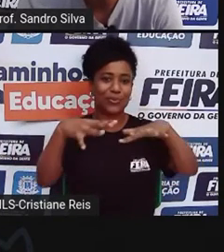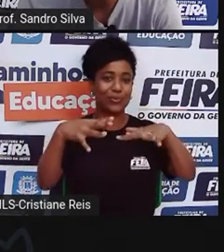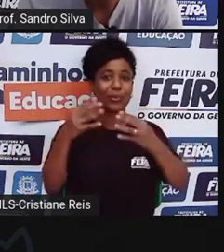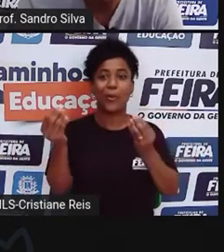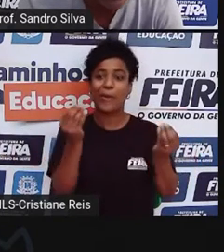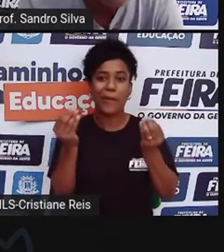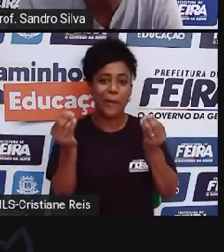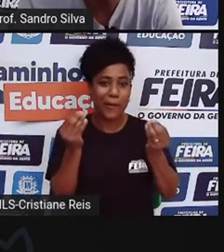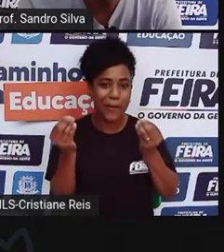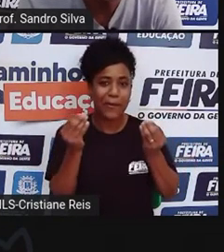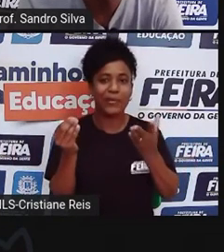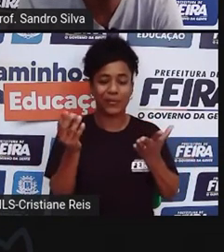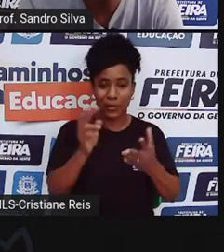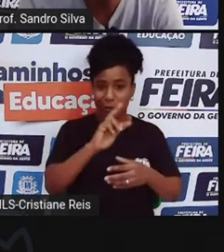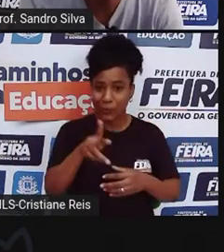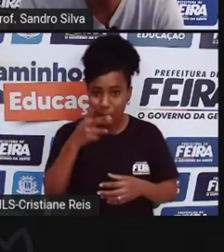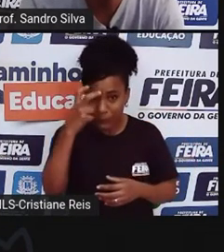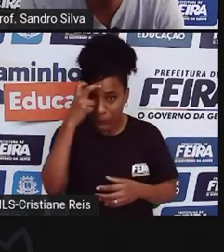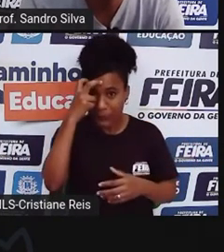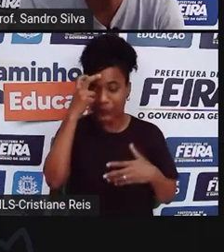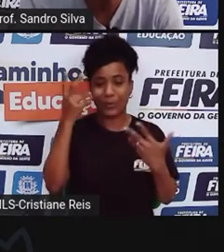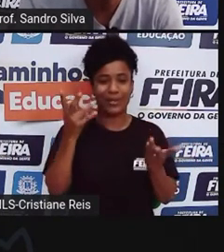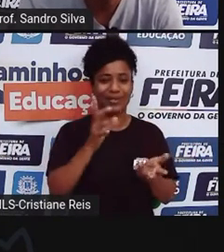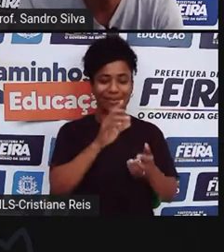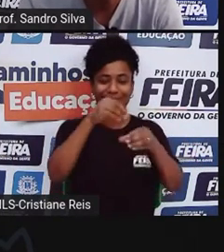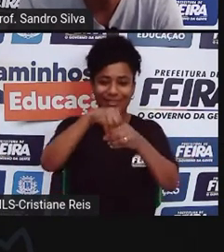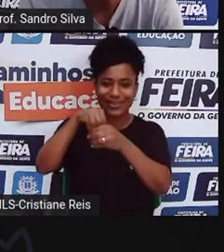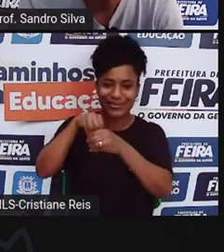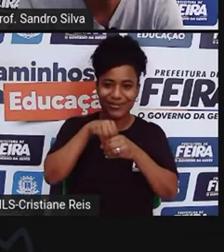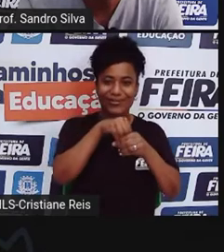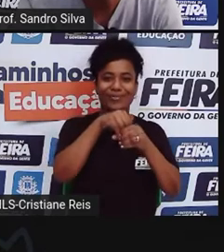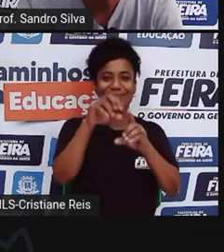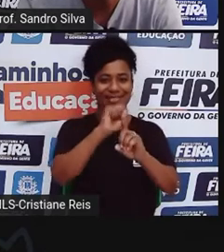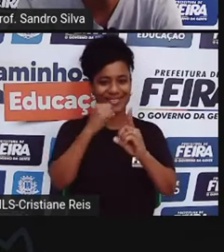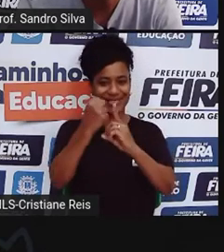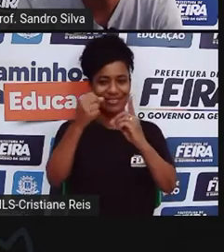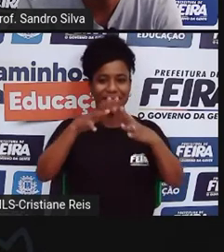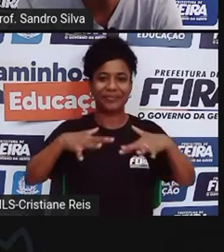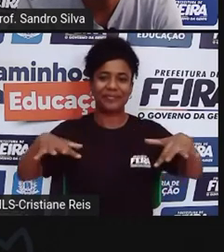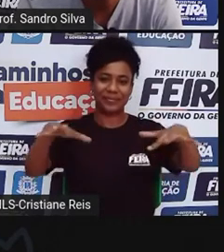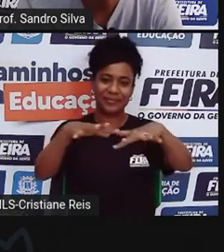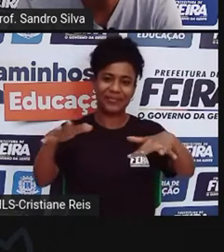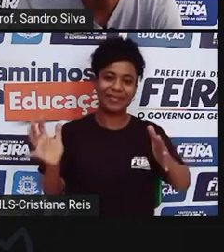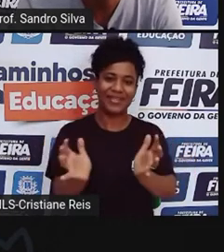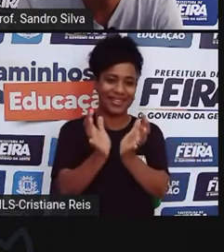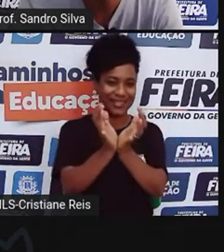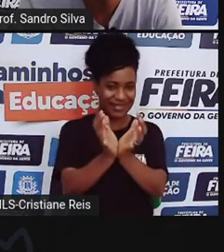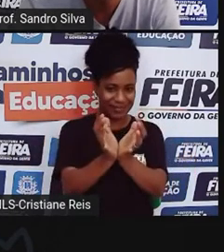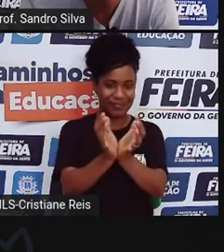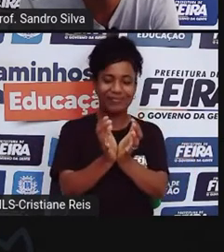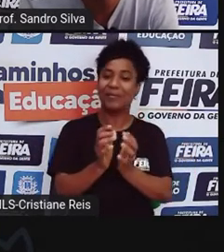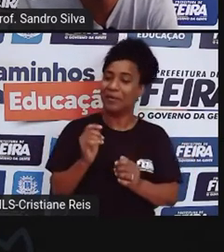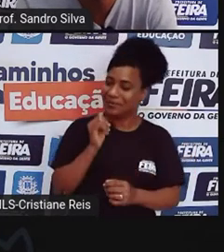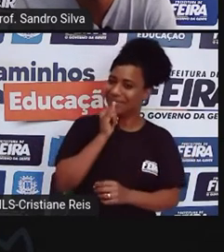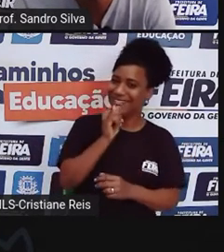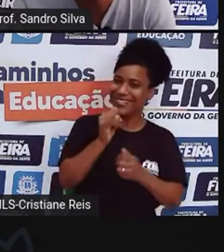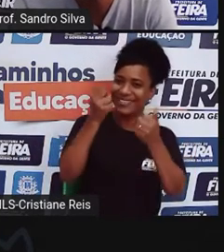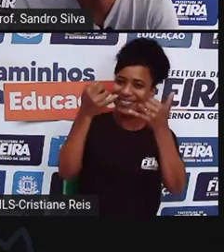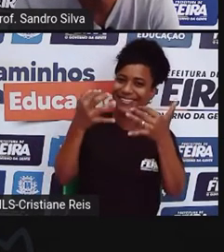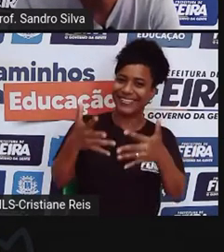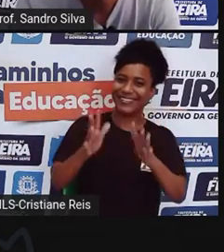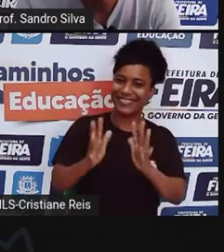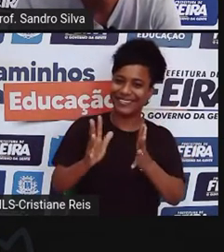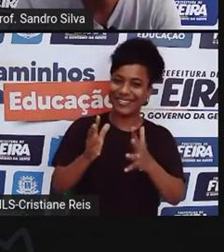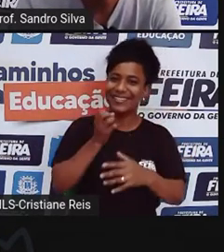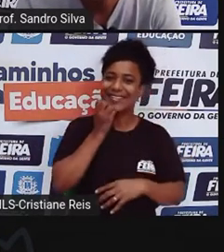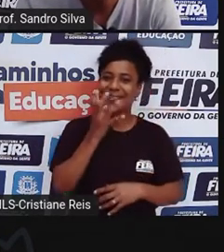com as culturas dentro Sim. daquela civilização, né? Então, você já trouxe aí o que eu ia falar, né? Como que a música